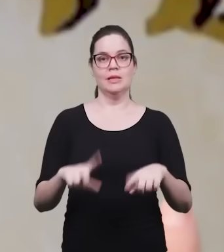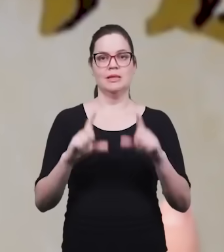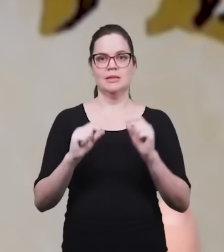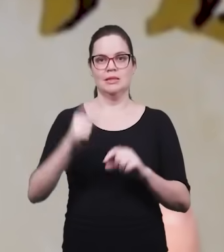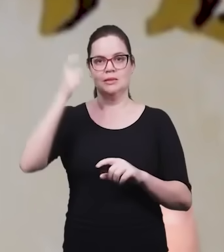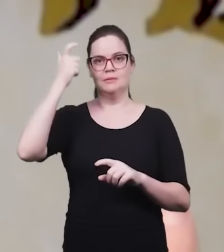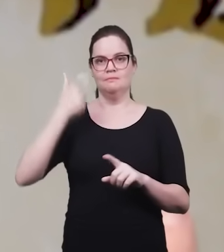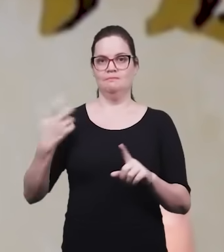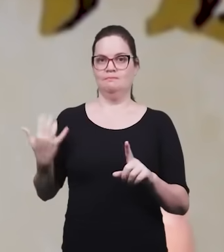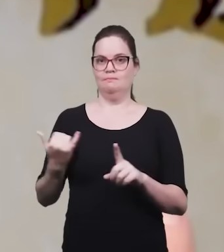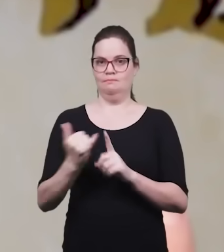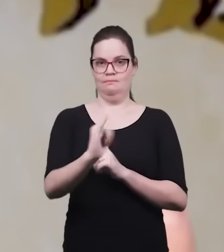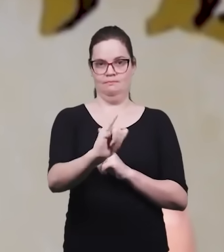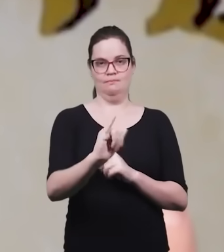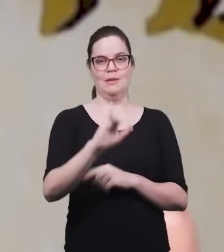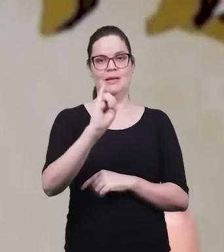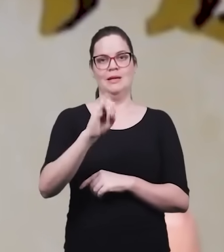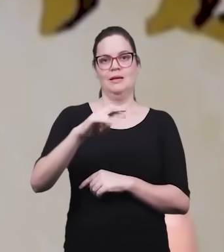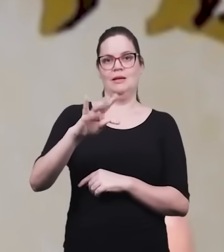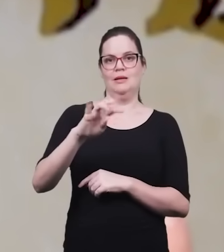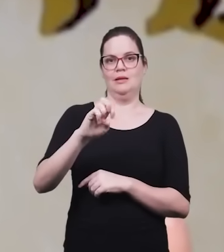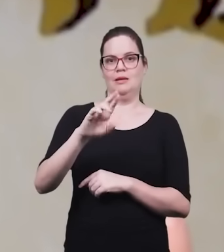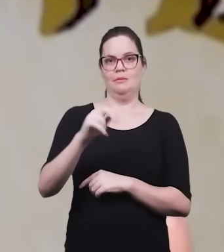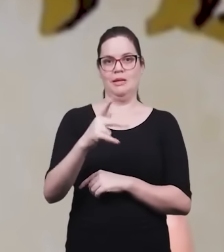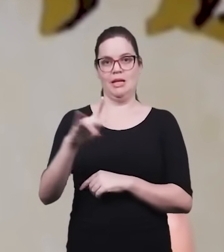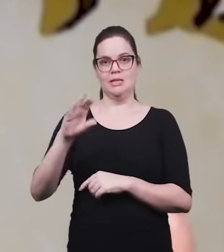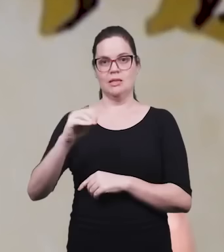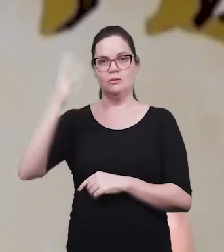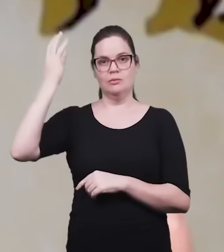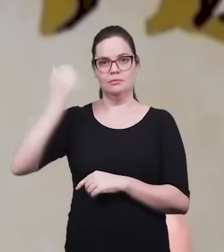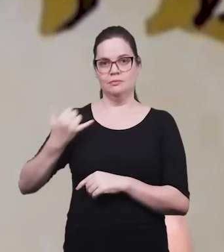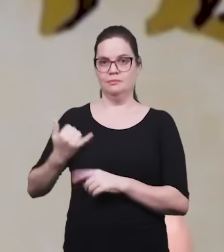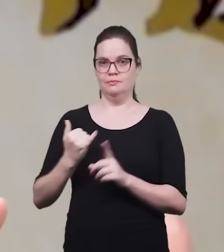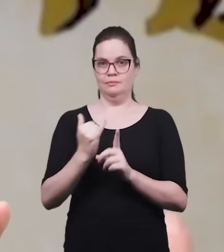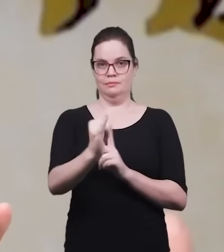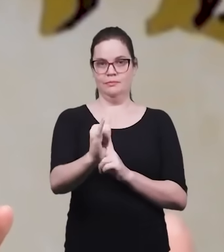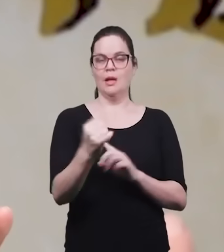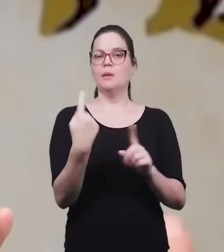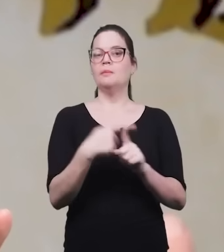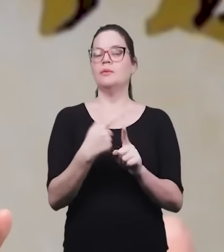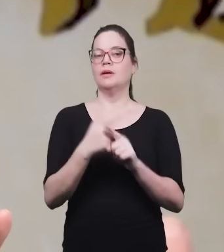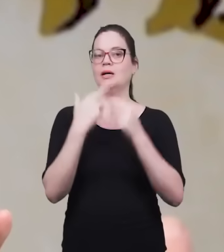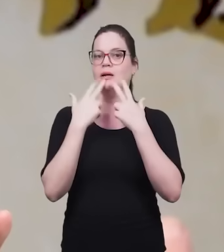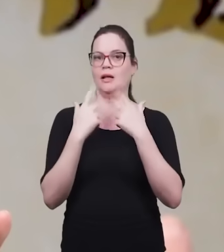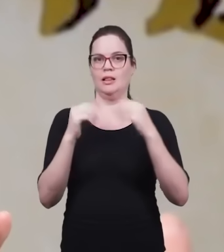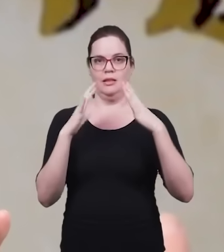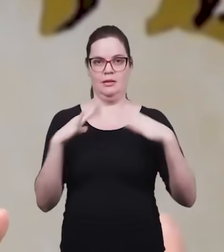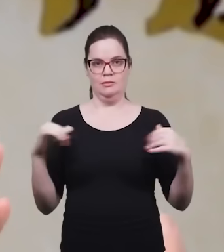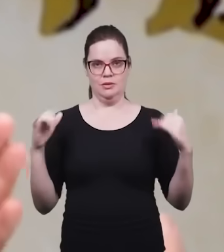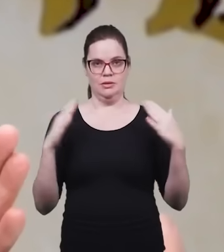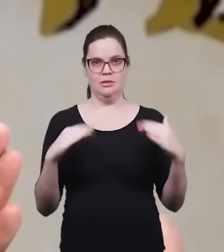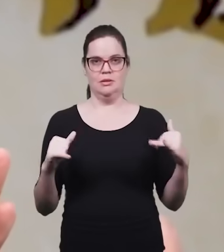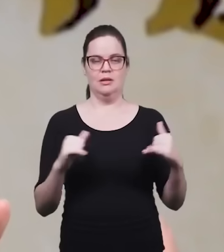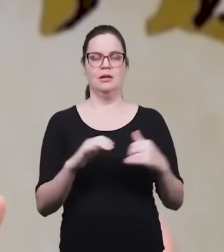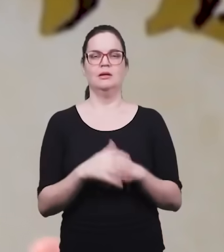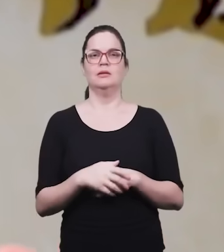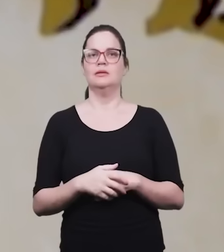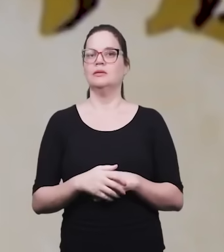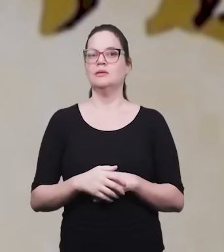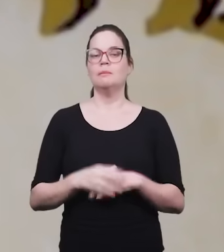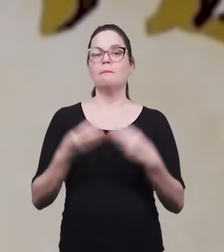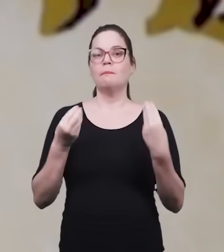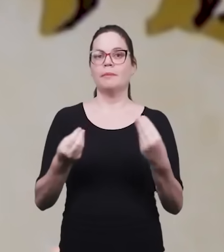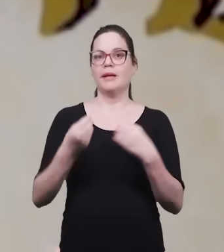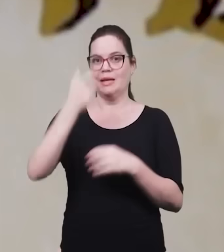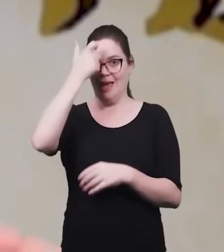interpretação de línguas. Por quê? Porque, como o apóstolo Paulo explica na carta aos Coríntios, é que a língua estranha, conforme o pastor Marcelo já mencionou, ela é